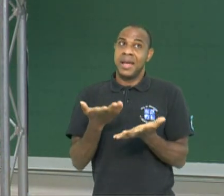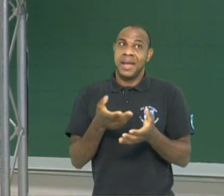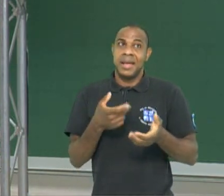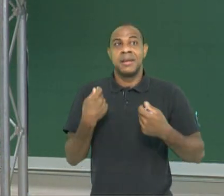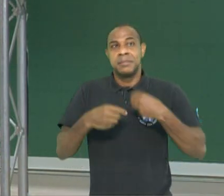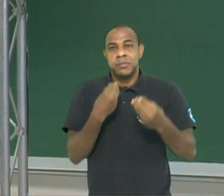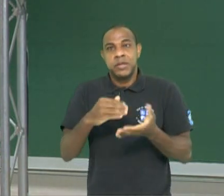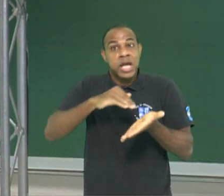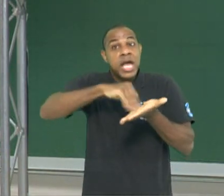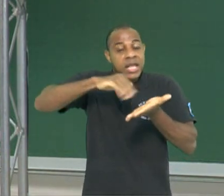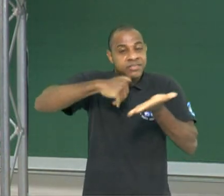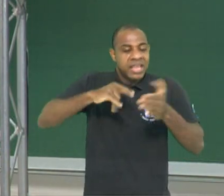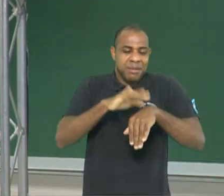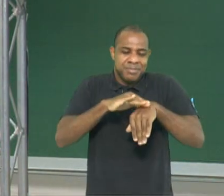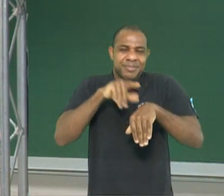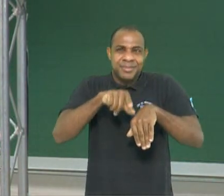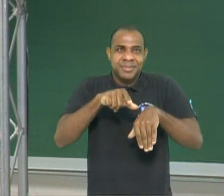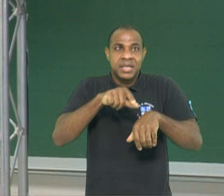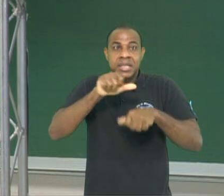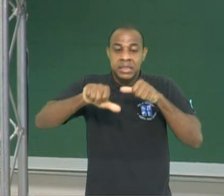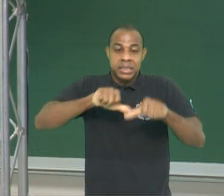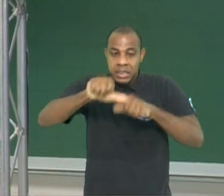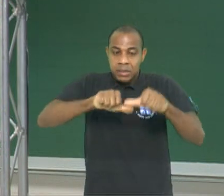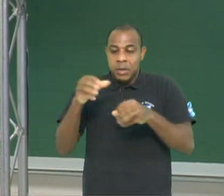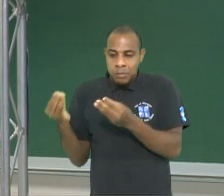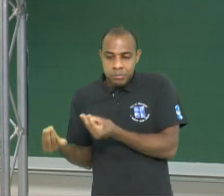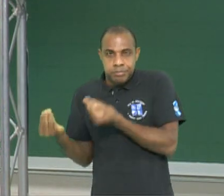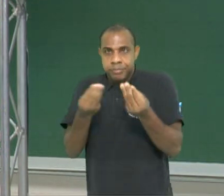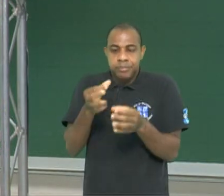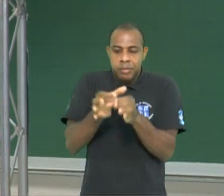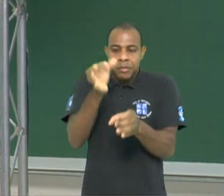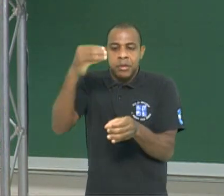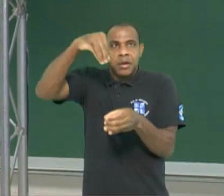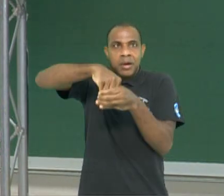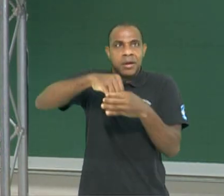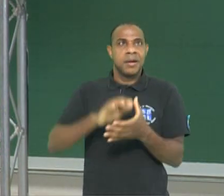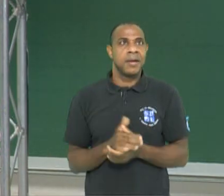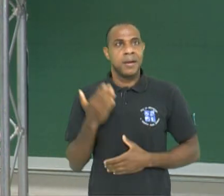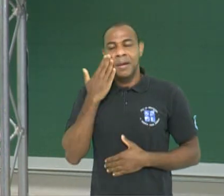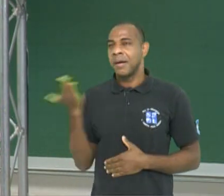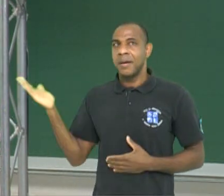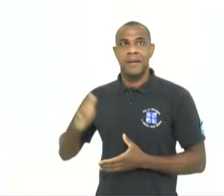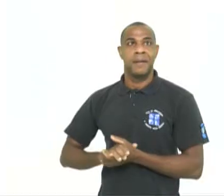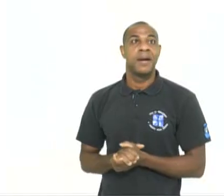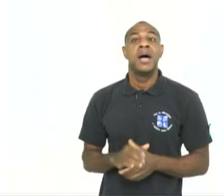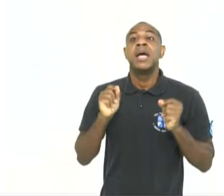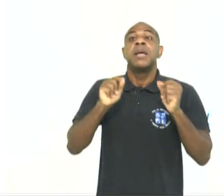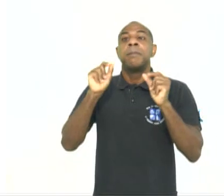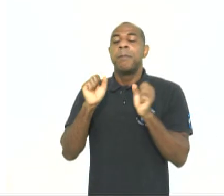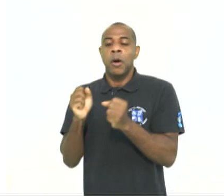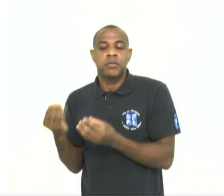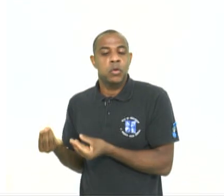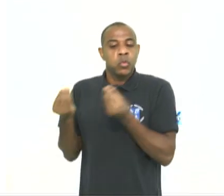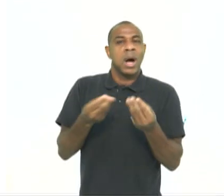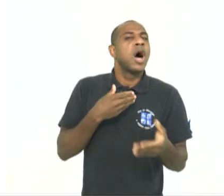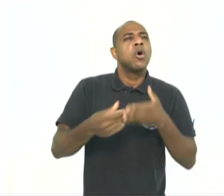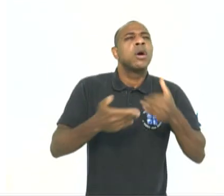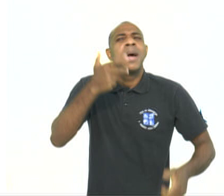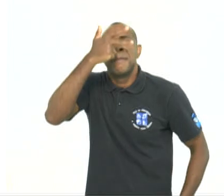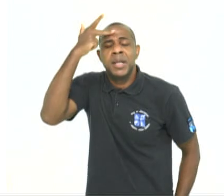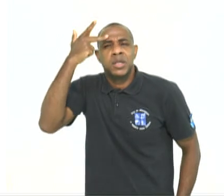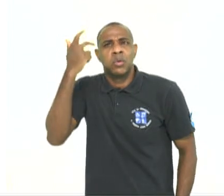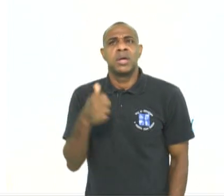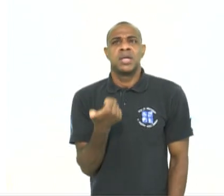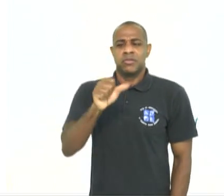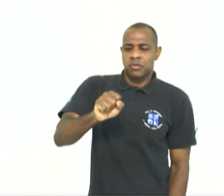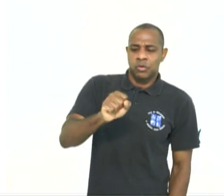né? E depois fazer esse transplante com a substituição ali. Quem pode doar? Qualquer pessoa entre